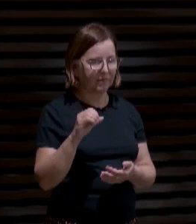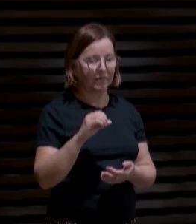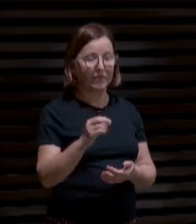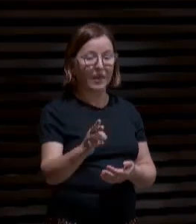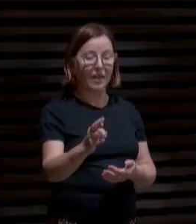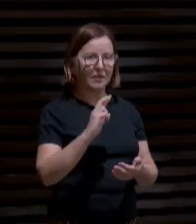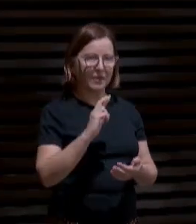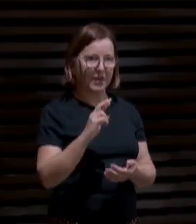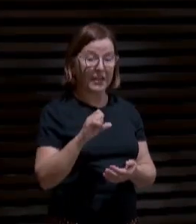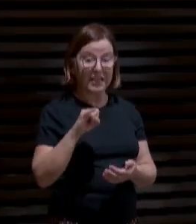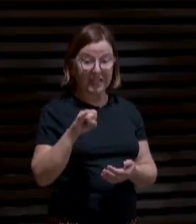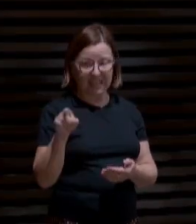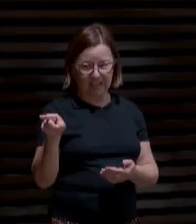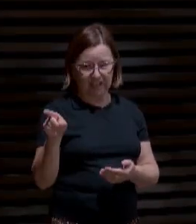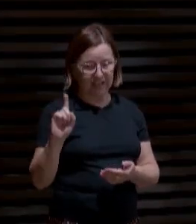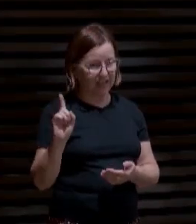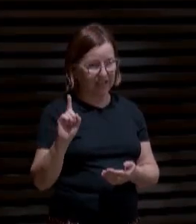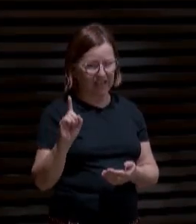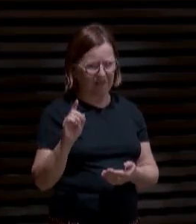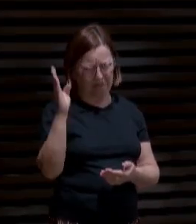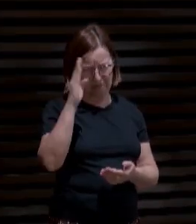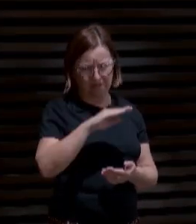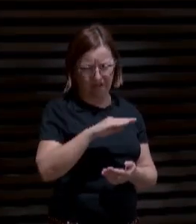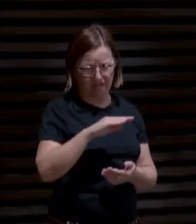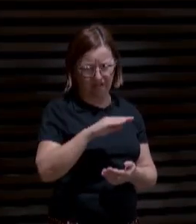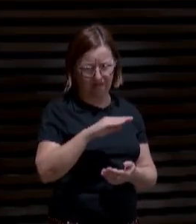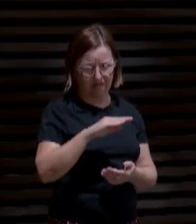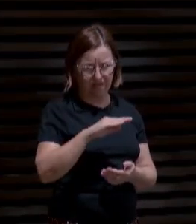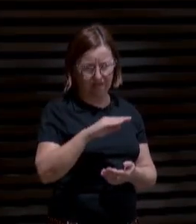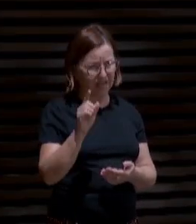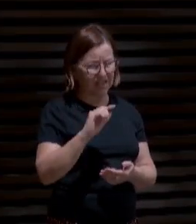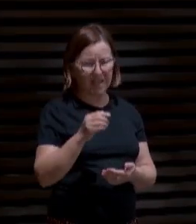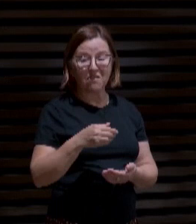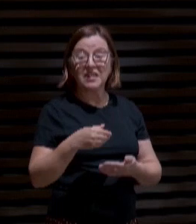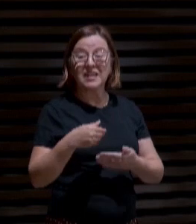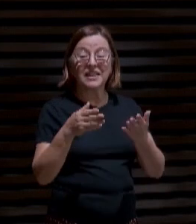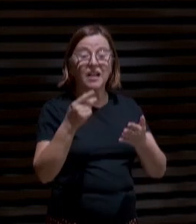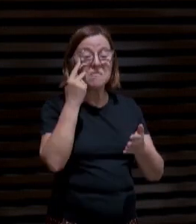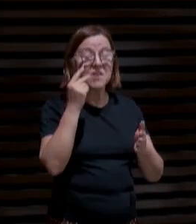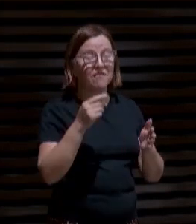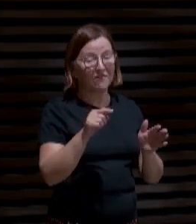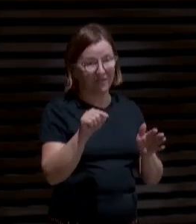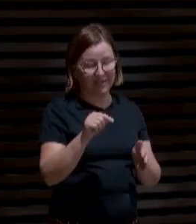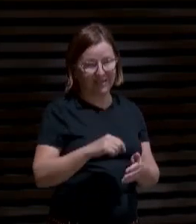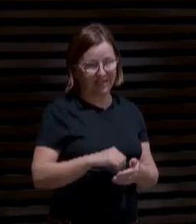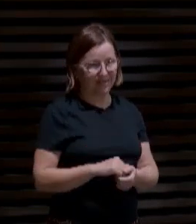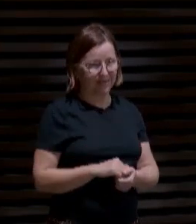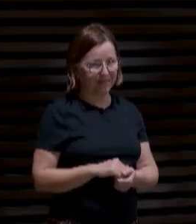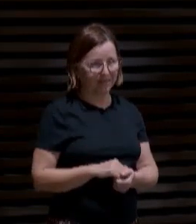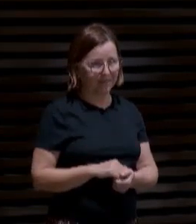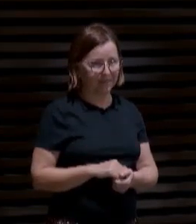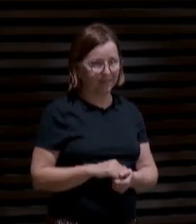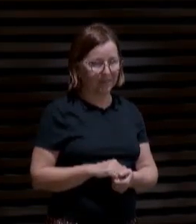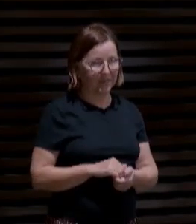Responderam-lhe: se este não fosse malfeitor, não to entregaríamos. Aqui as autoridades